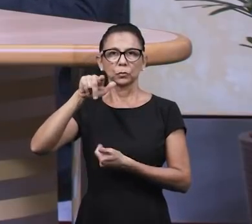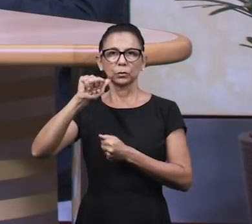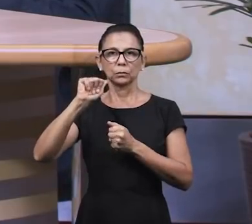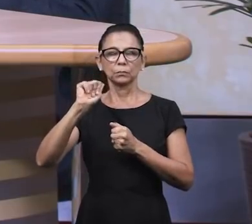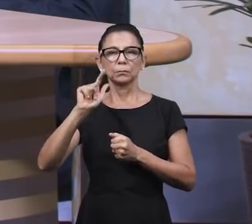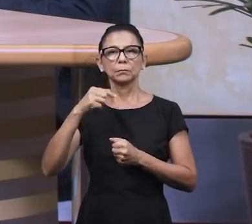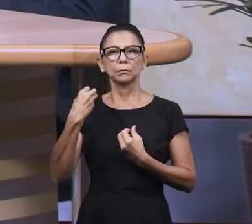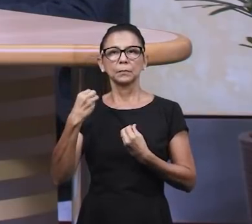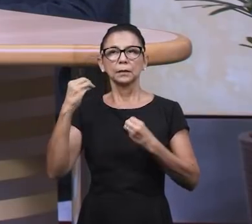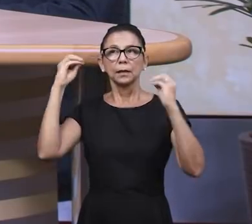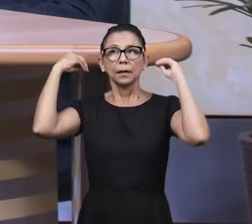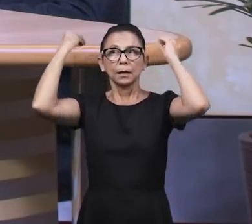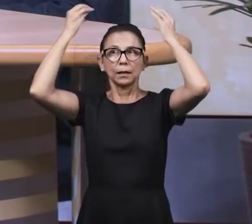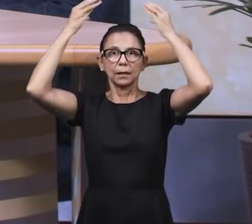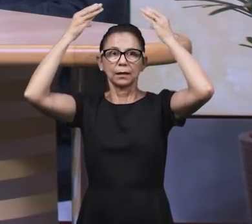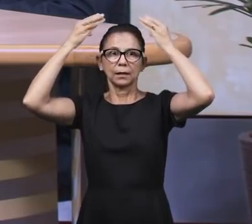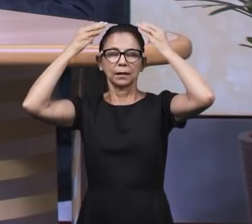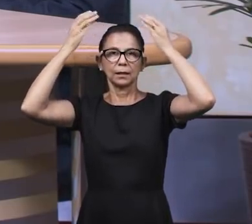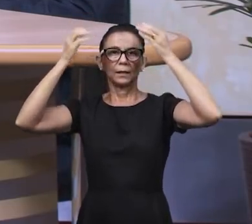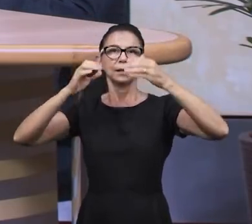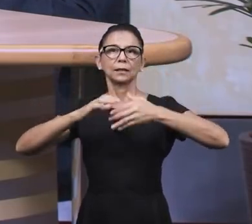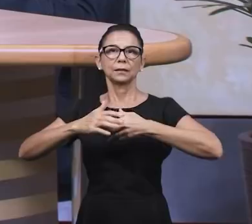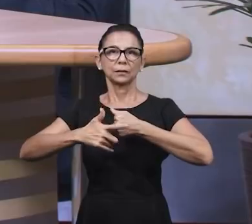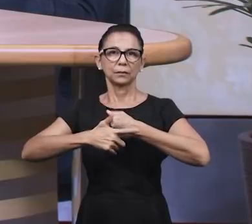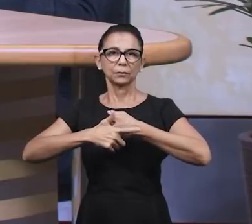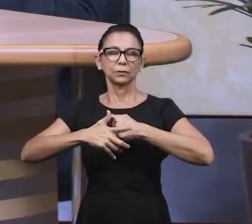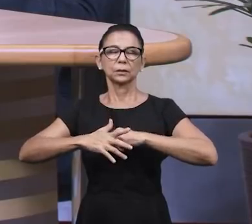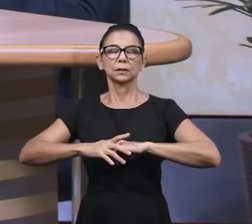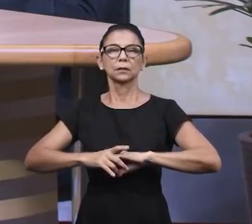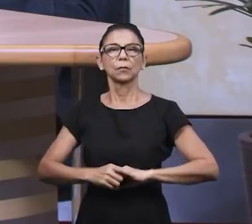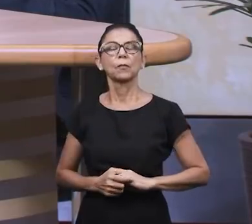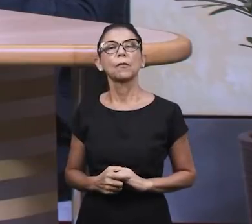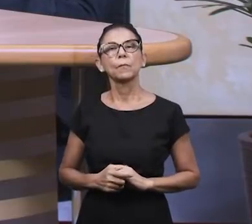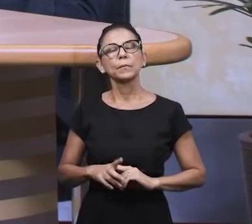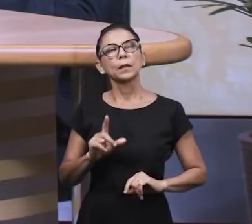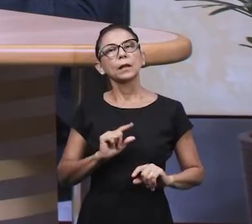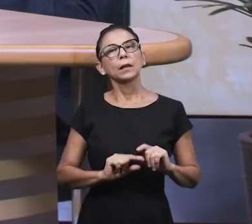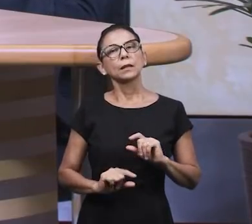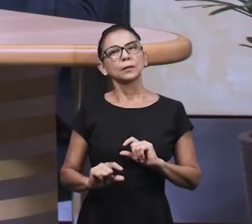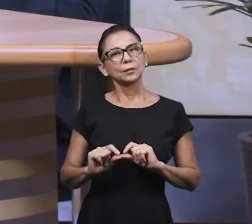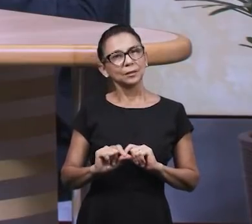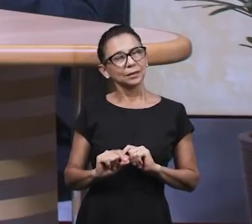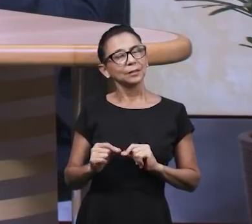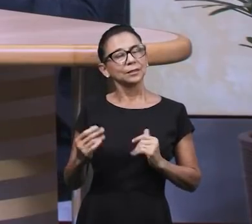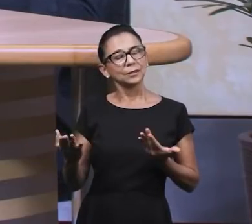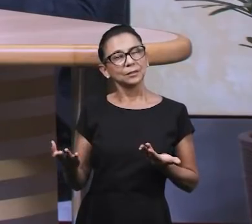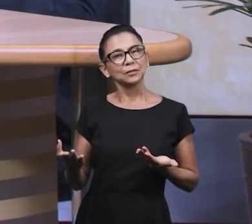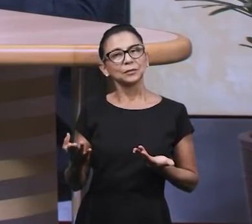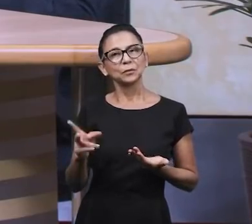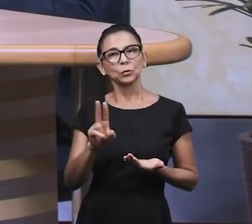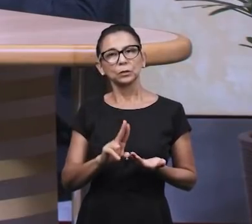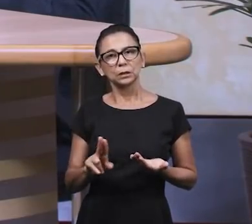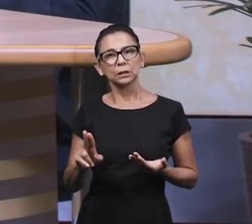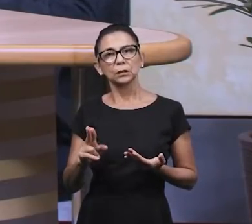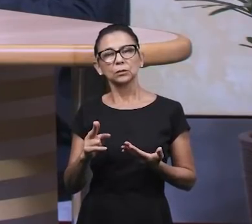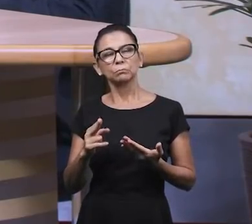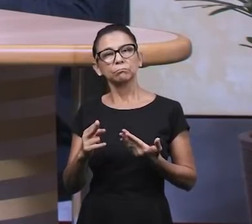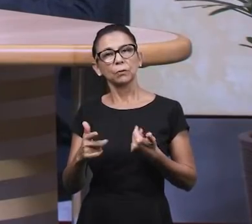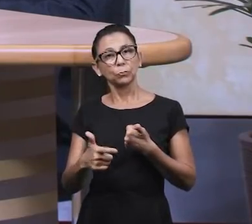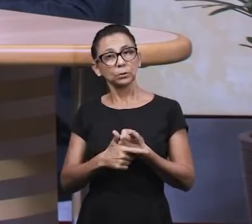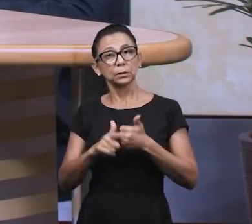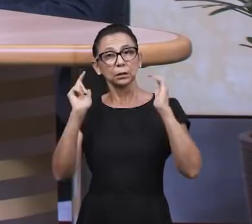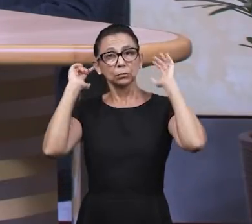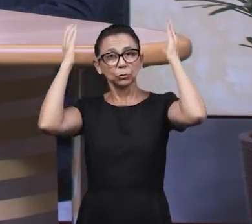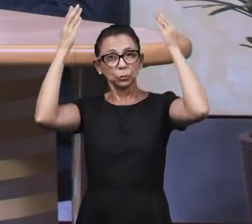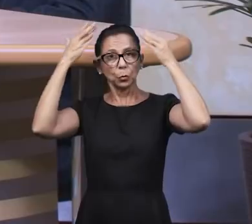rei, era um atributo, vamos dizer assim, na condição daquilo que é função do rei fazer. O rei era